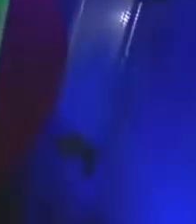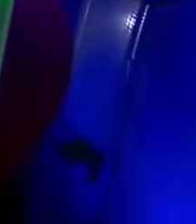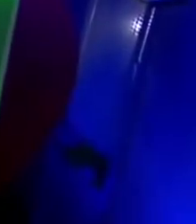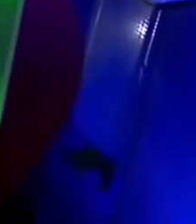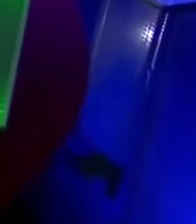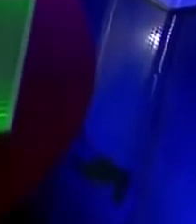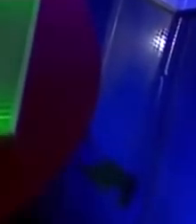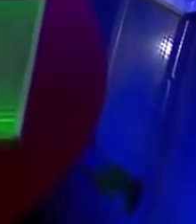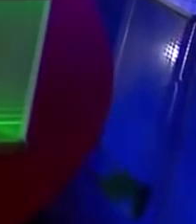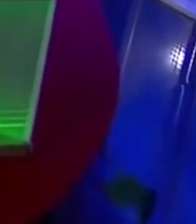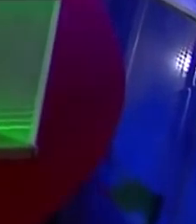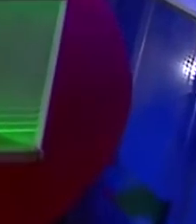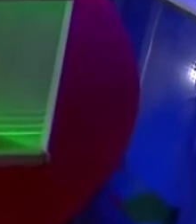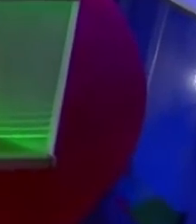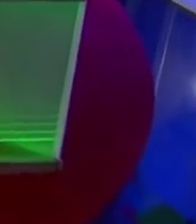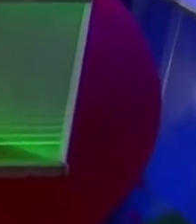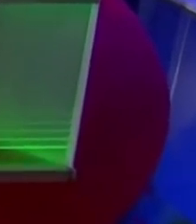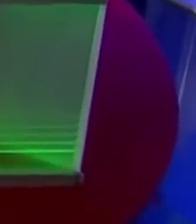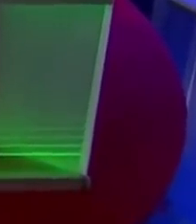Olá